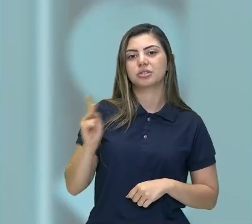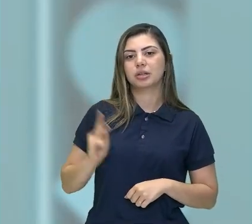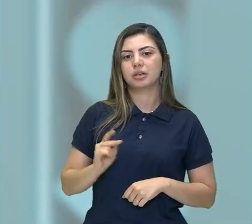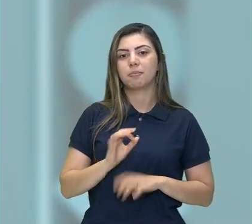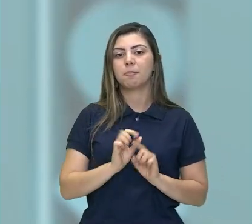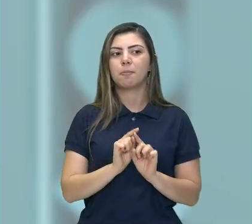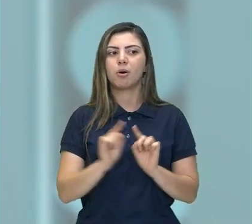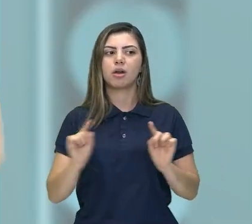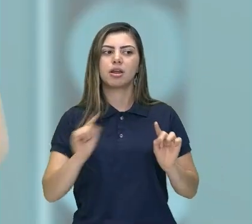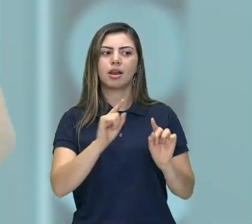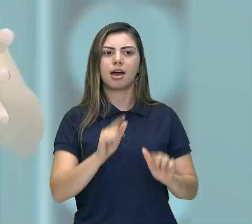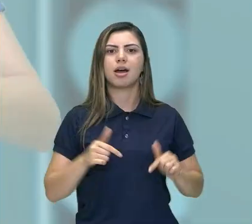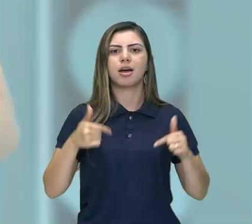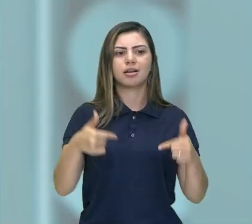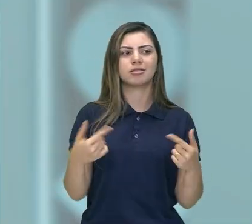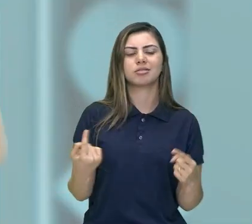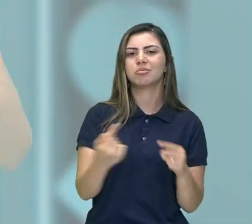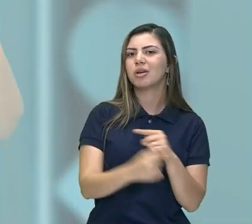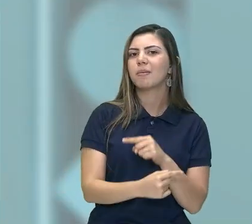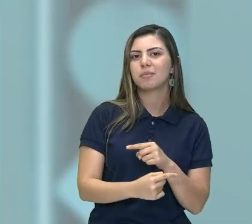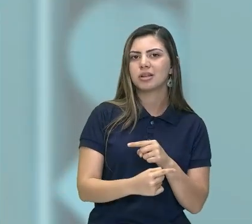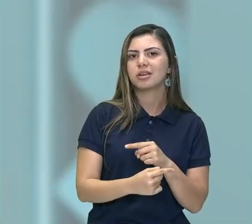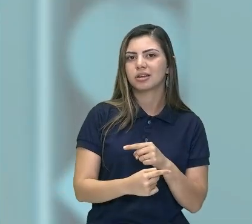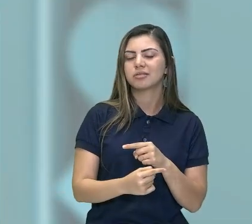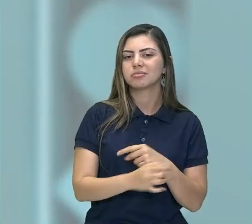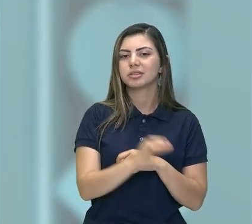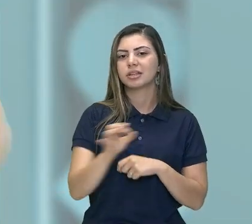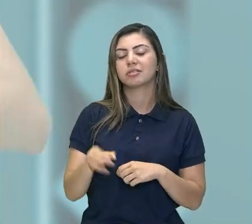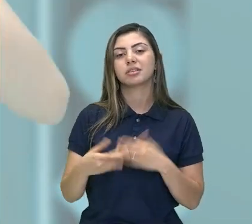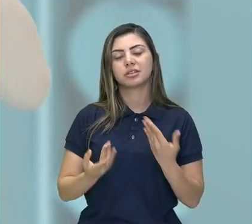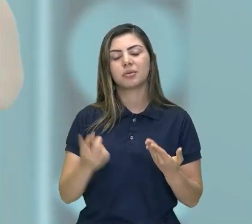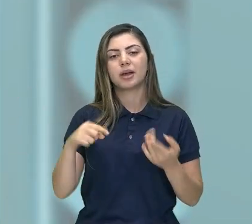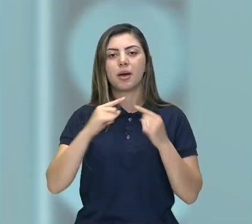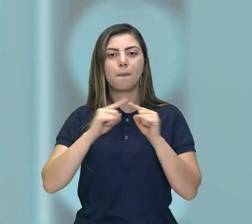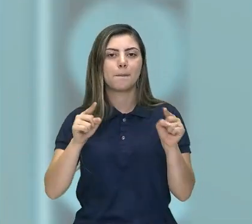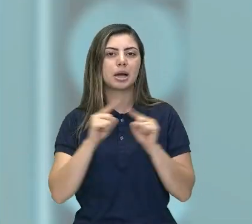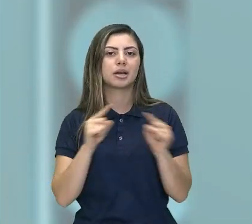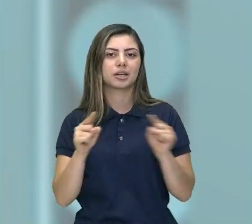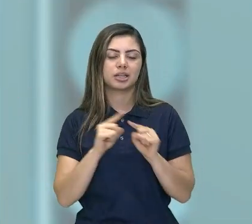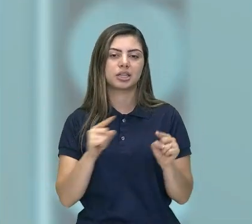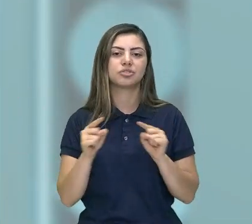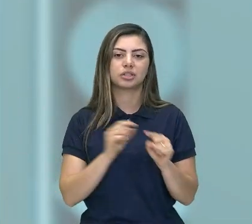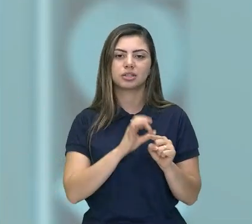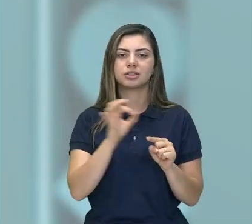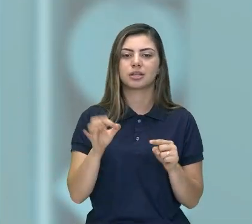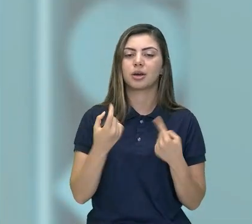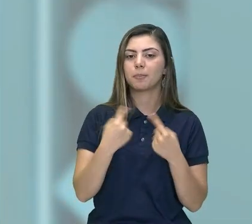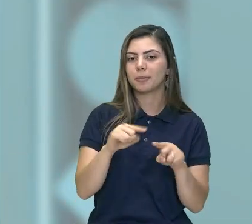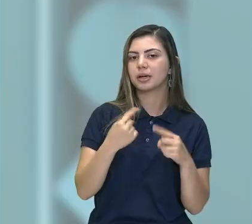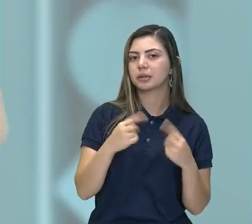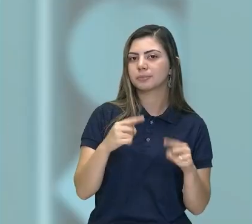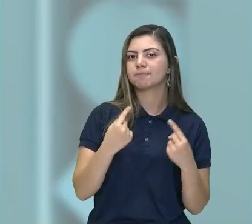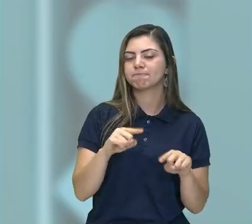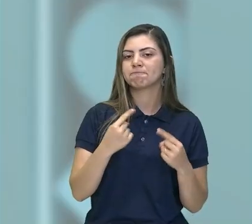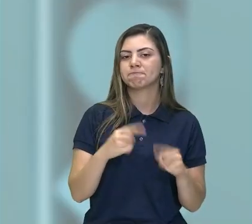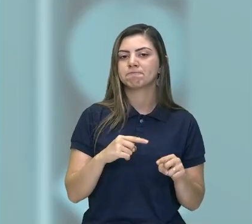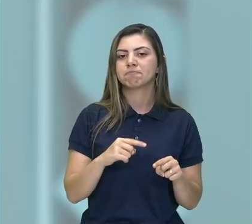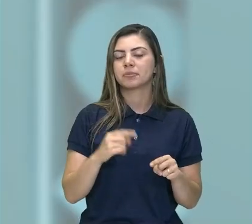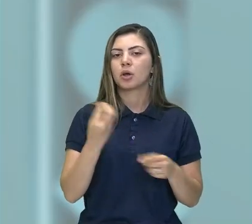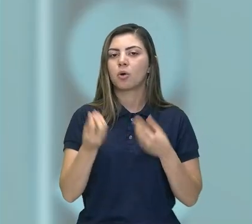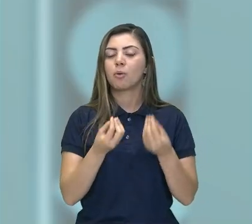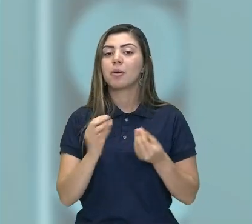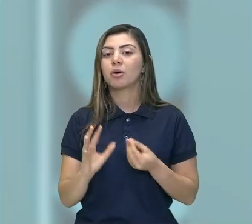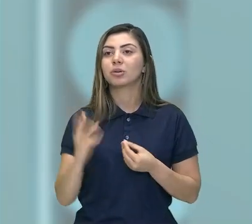suas atitudes são contrárias àquilo que eles pregam. Então, é uma crítica que ele faz. Ele também faz uma crítica à